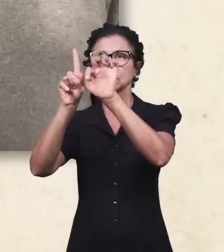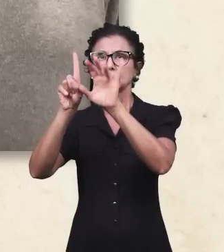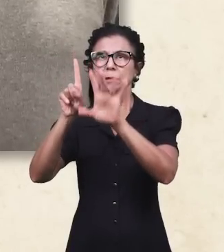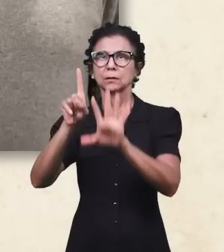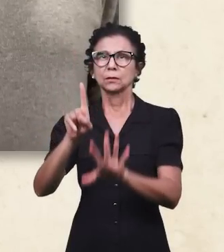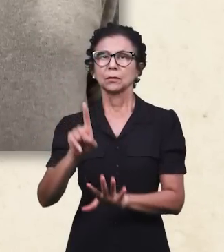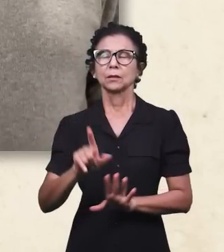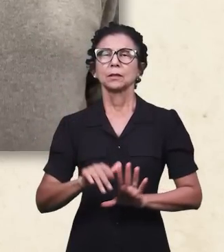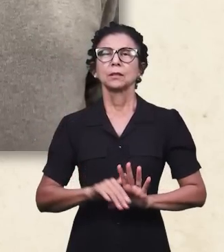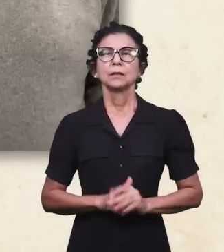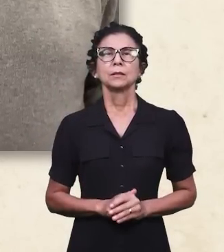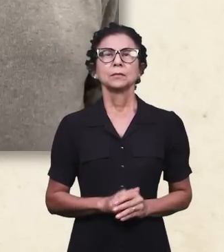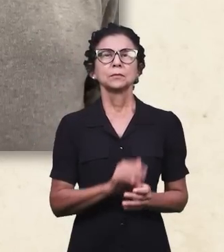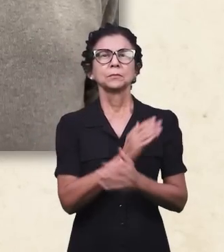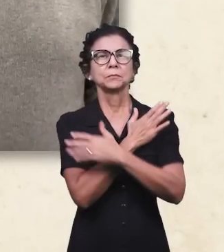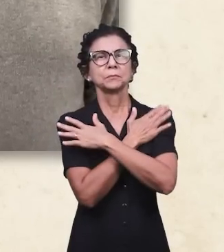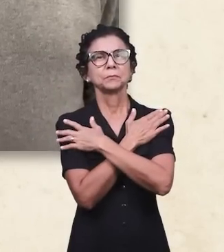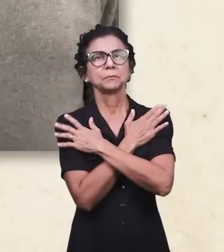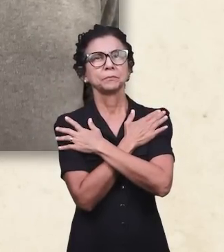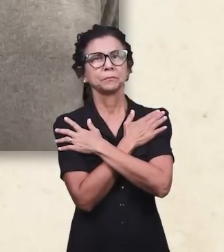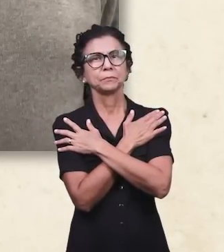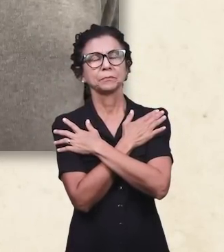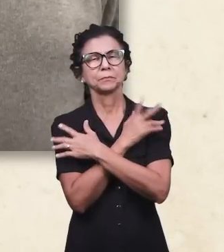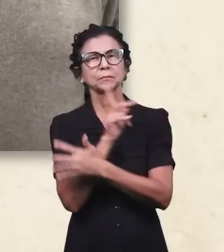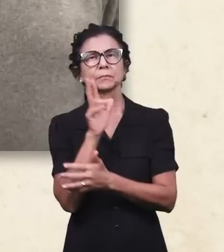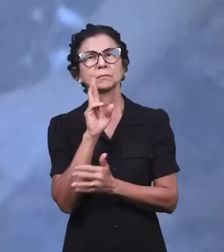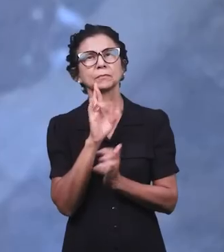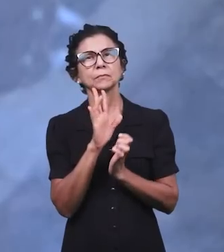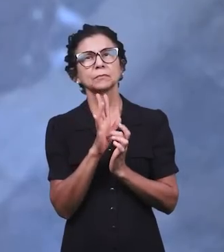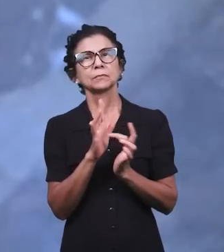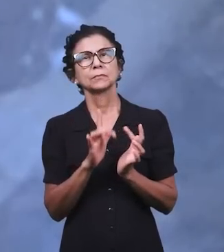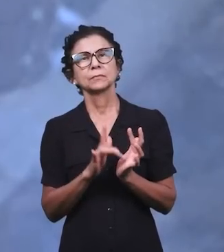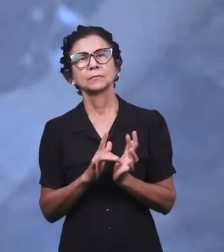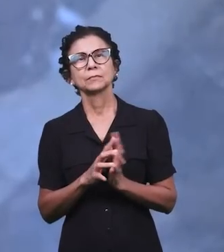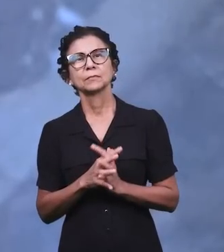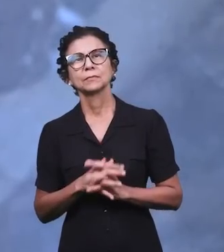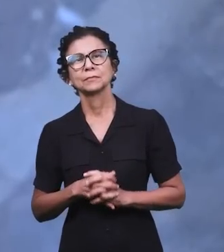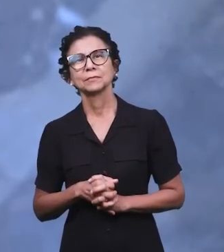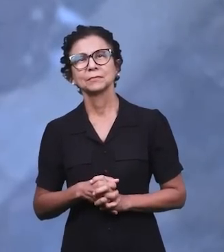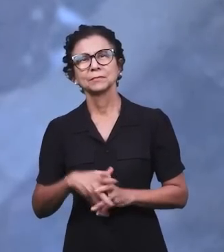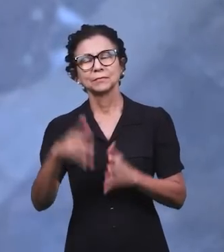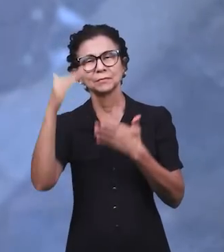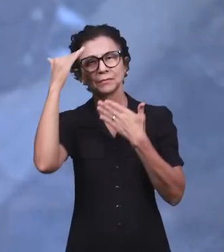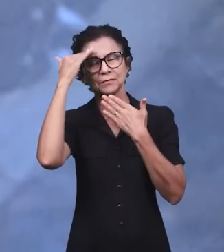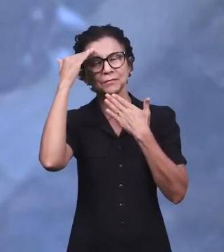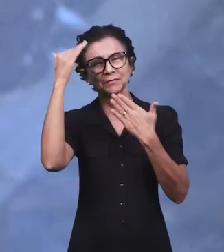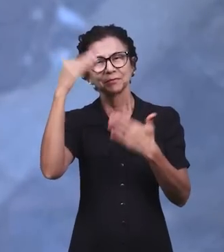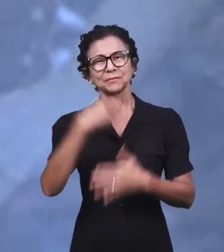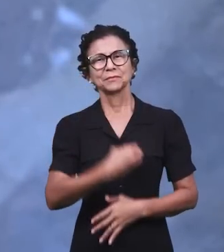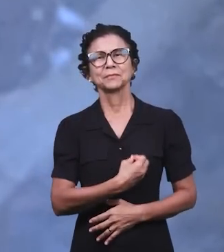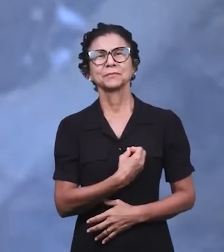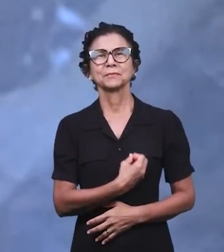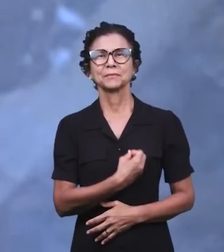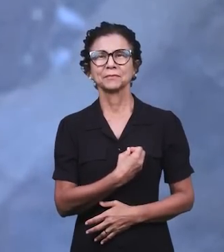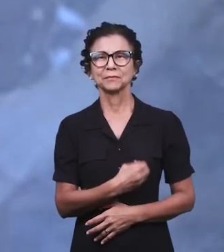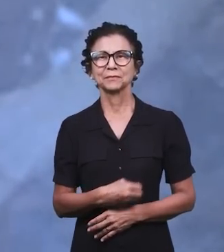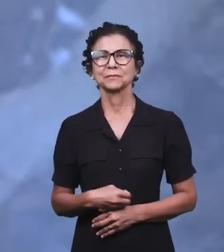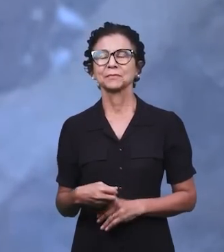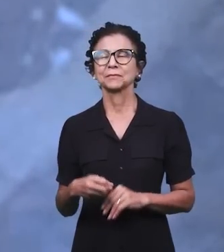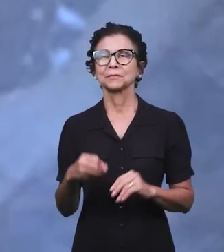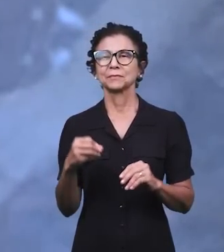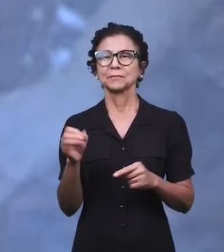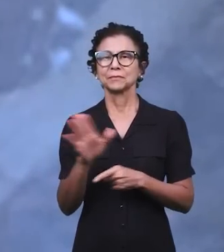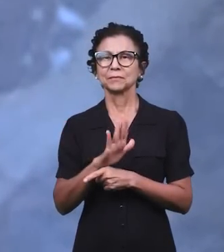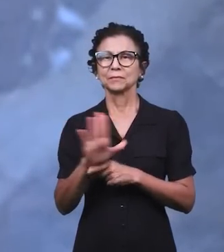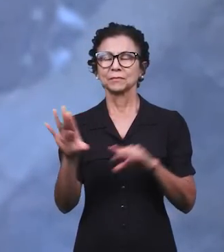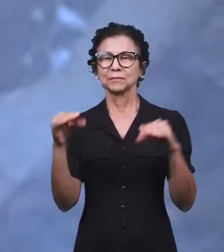sua vida. Um grande abraço. A paz do Senhor. Amém. Obrigado, Alexandre, pela sua participação, por ter enviado o vídeo para nós. Uma